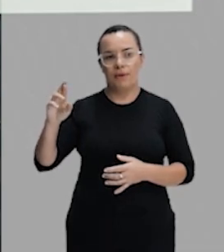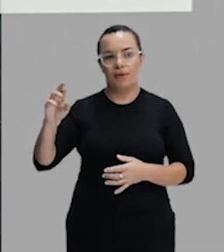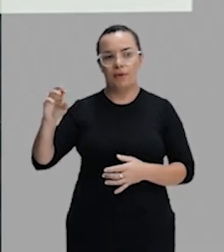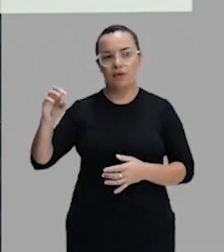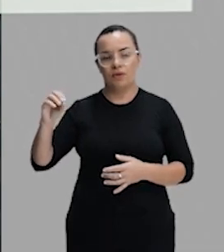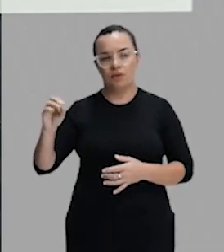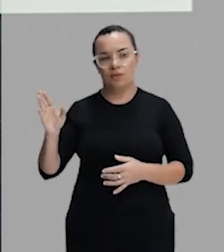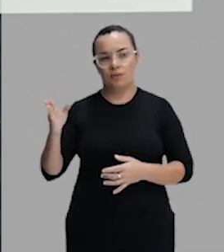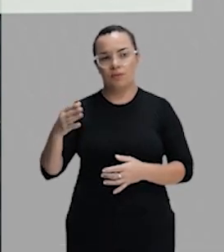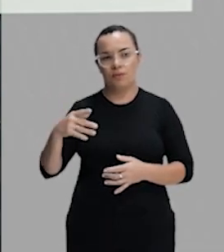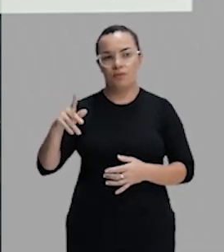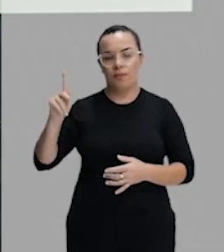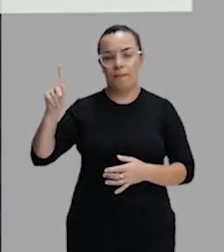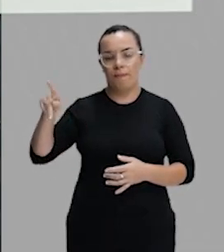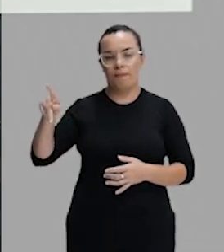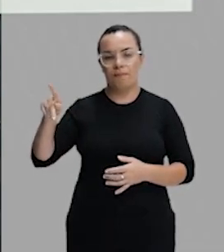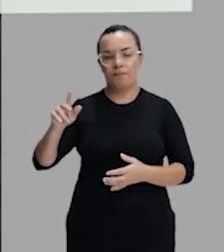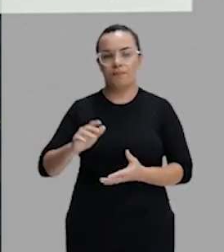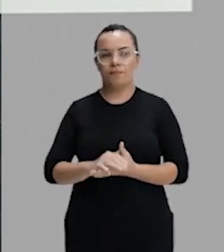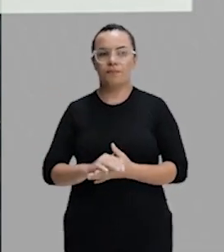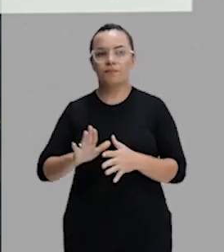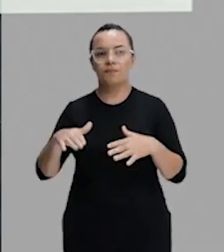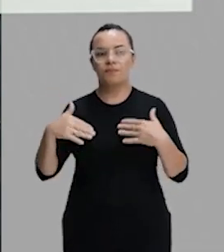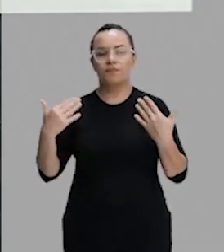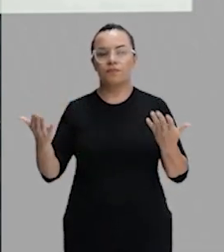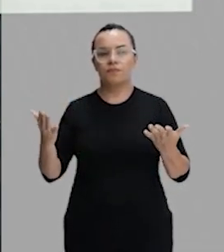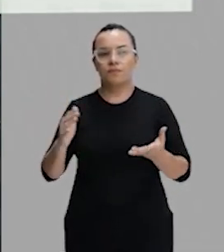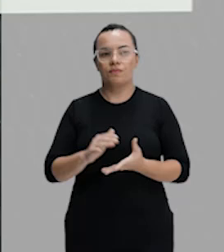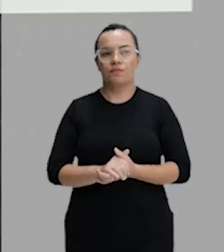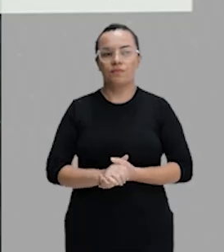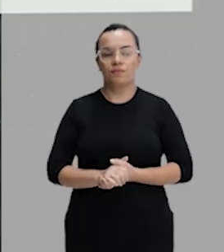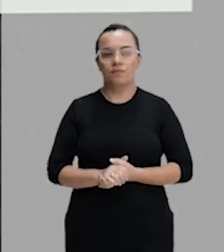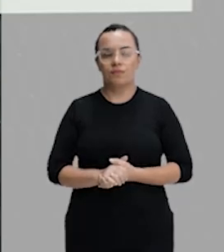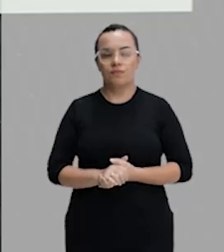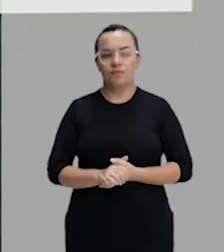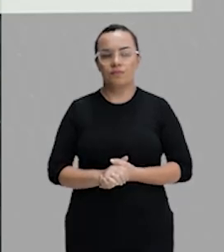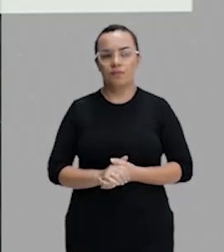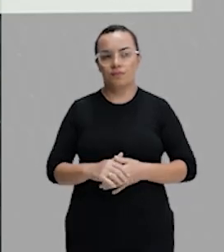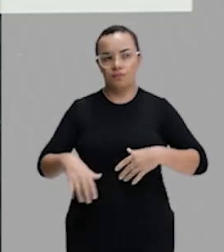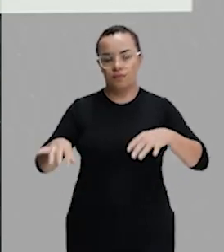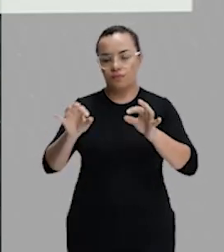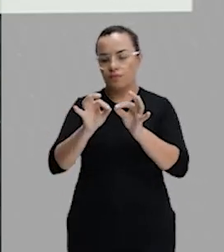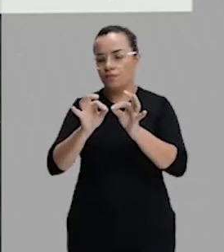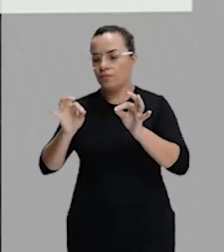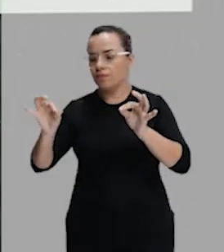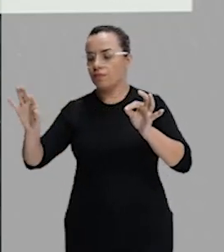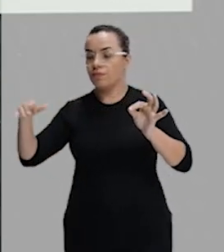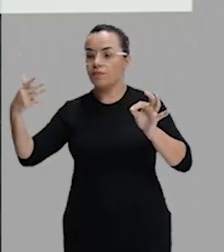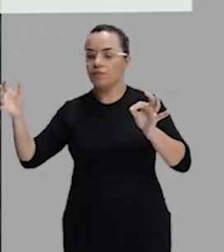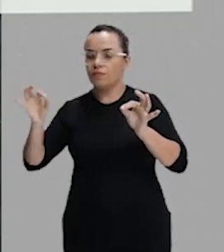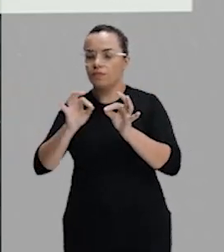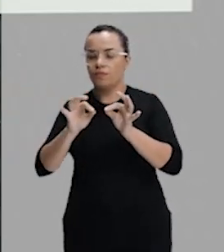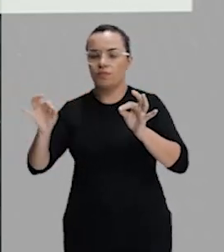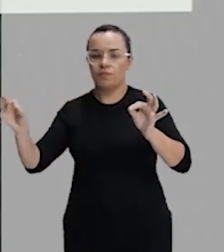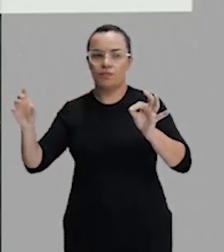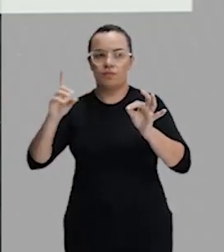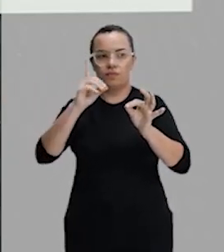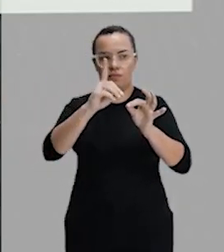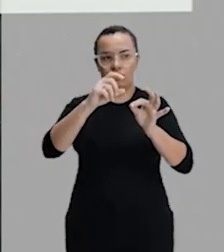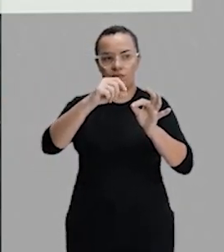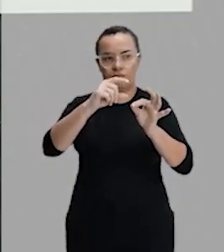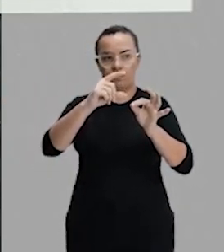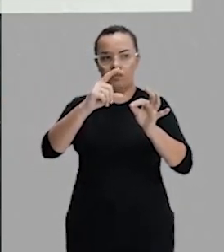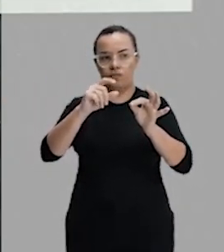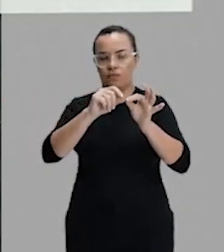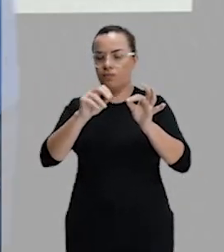P, certo? O que seria o parâmetro P? Distância entre o foco e a reta diretriz,